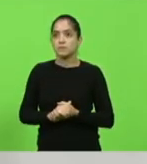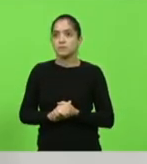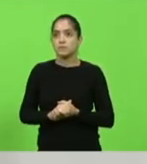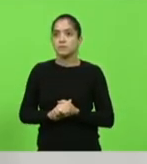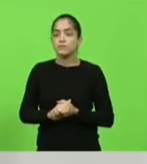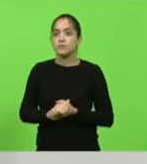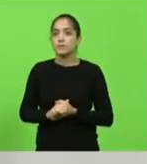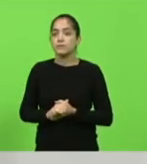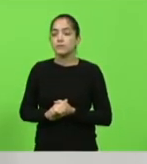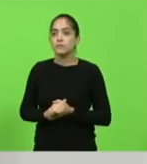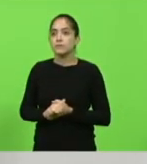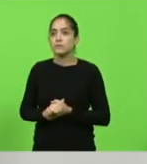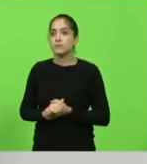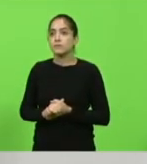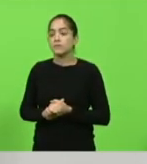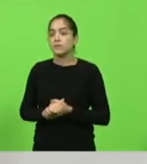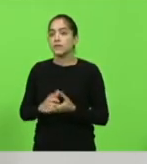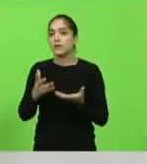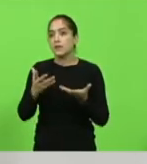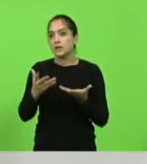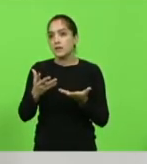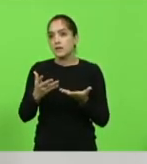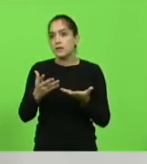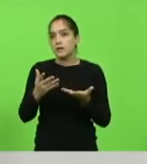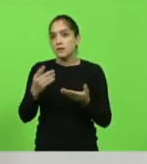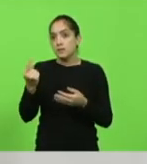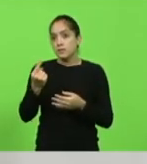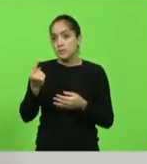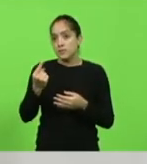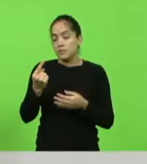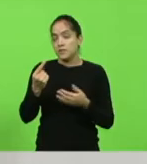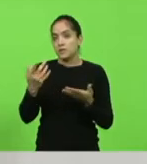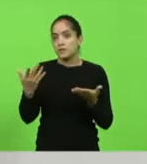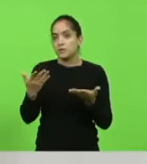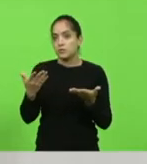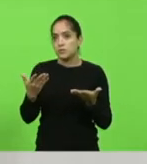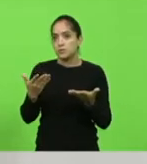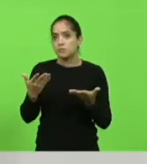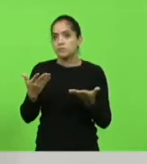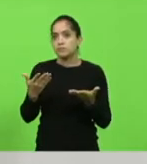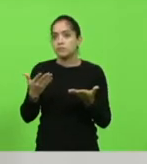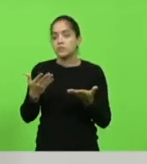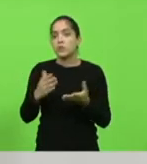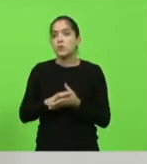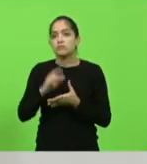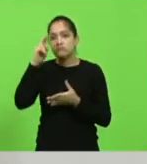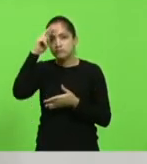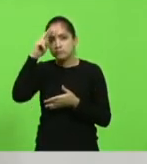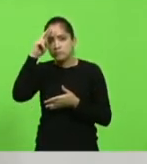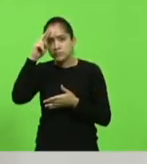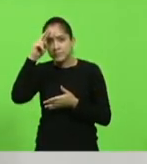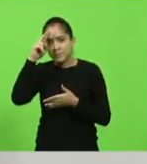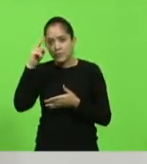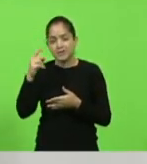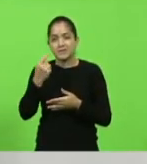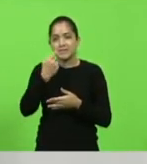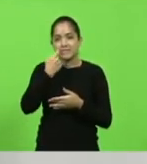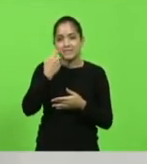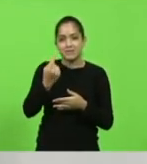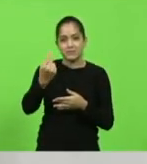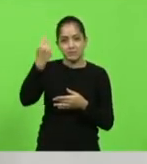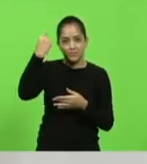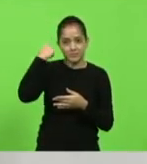a rir primeiro quero falar um pouquinho sobre o fato histórico que foi a última sexta-feira